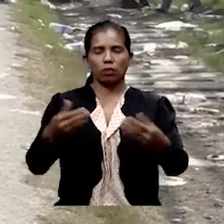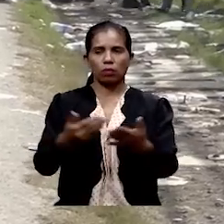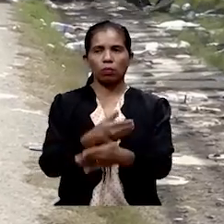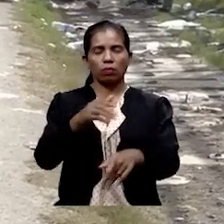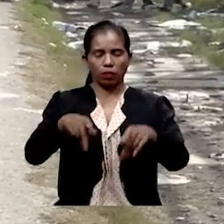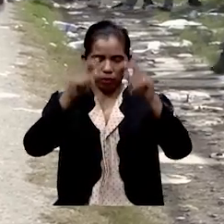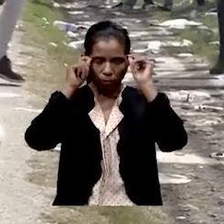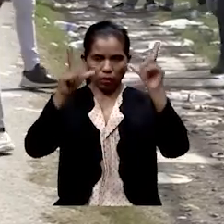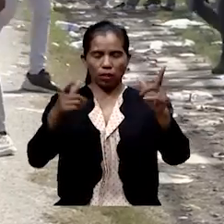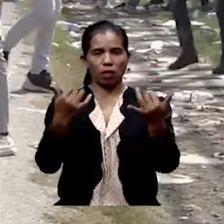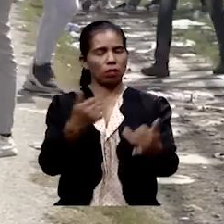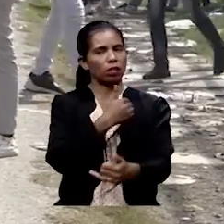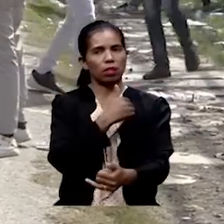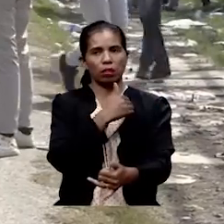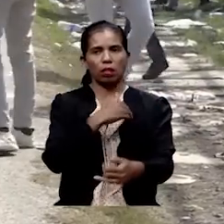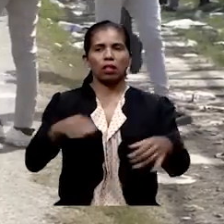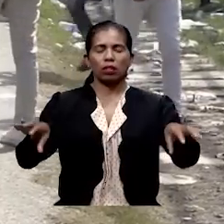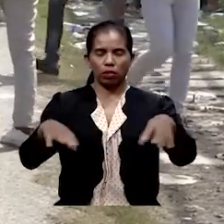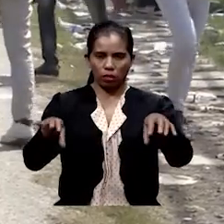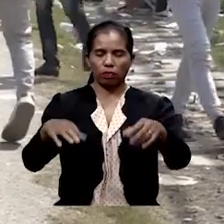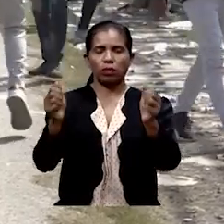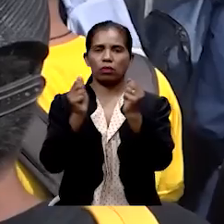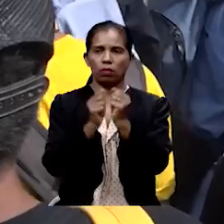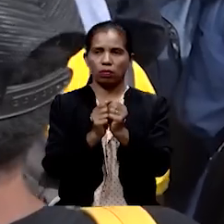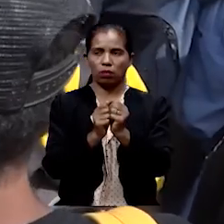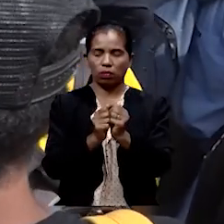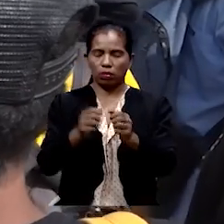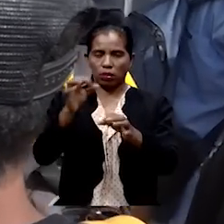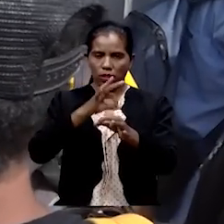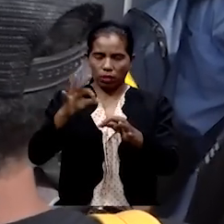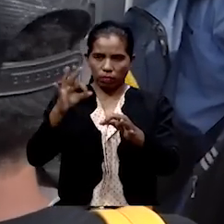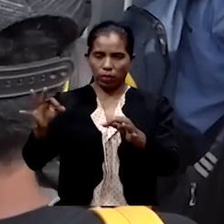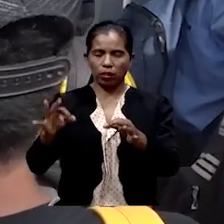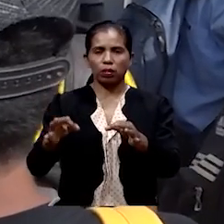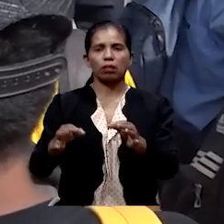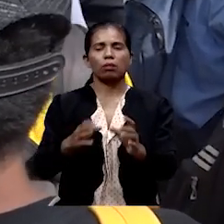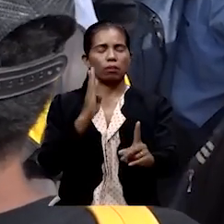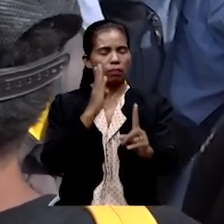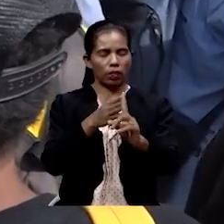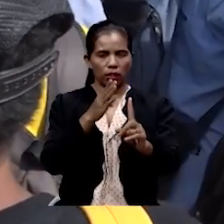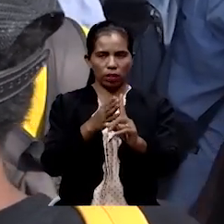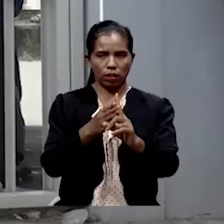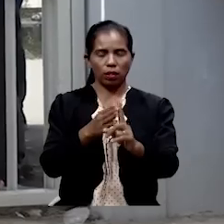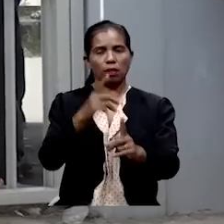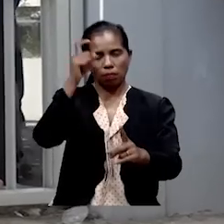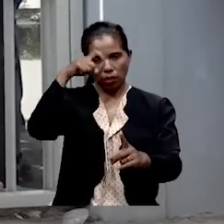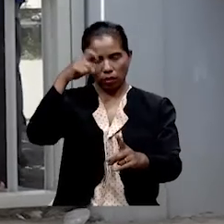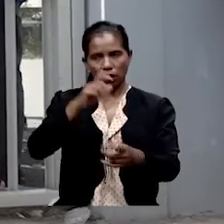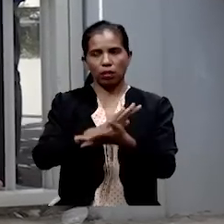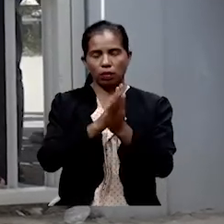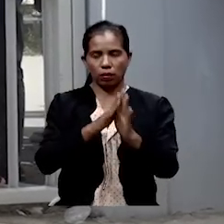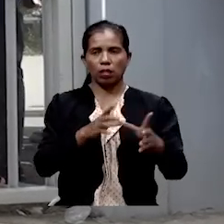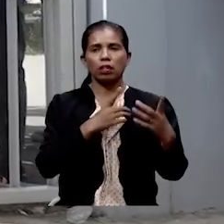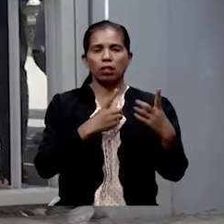se la ia Timor Leste a tu serviço ho espírito badinas solidariedade no hadome